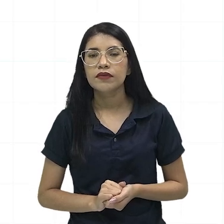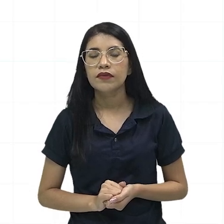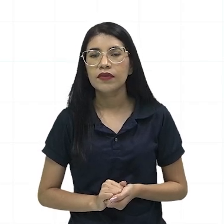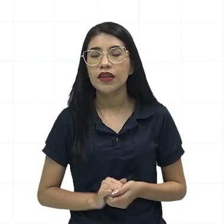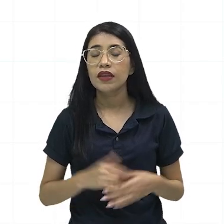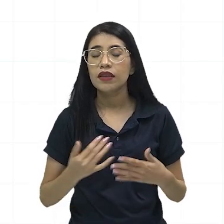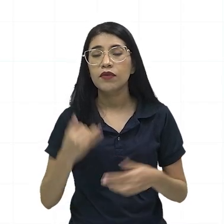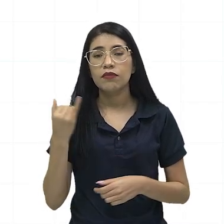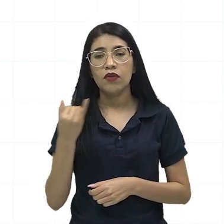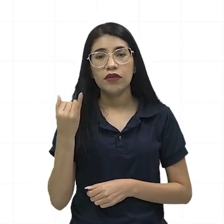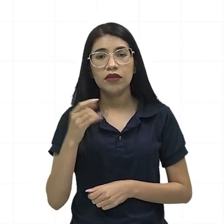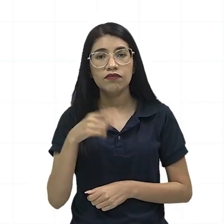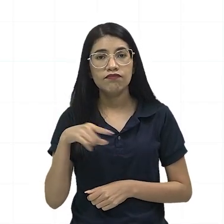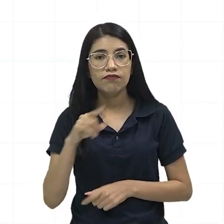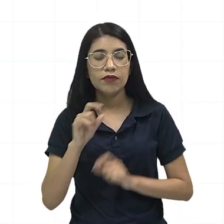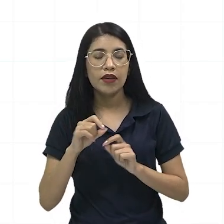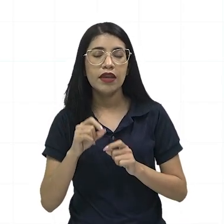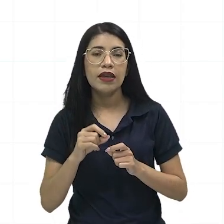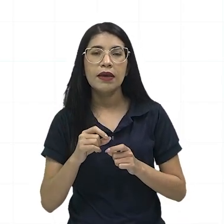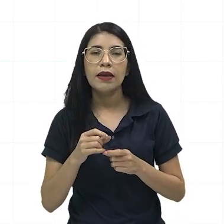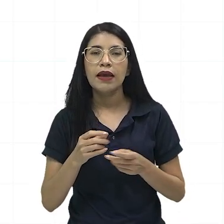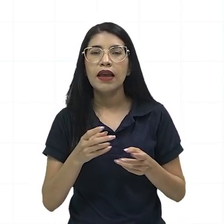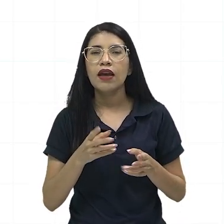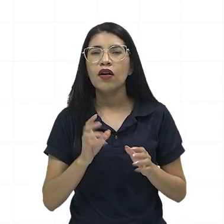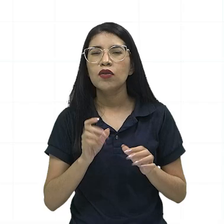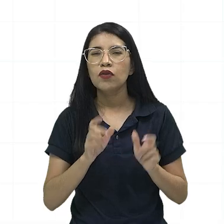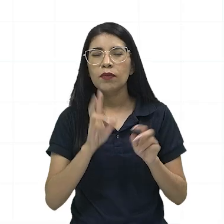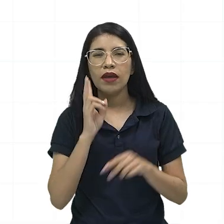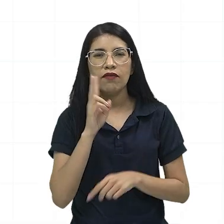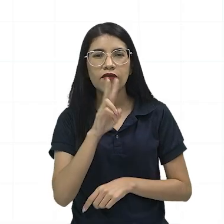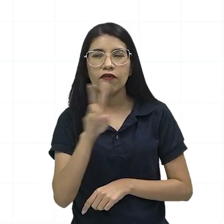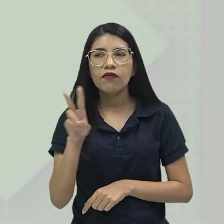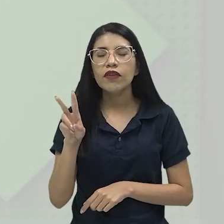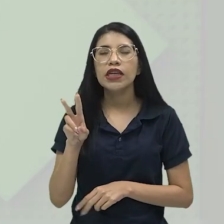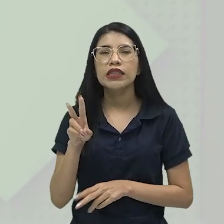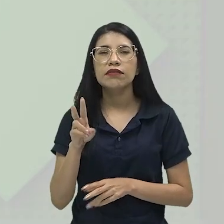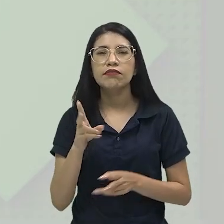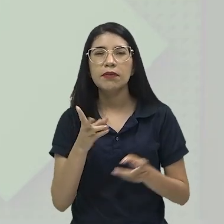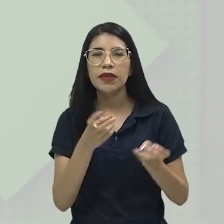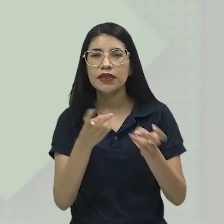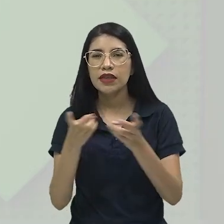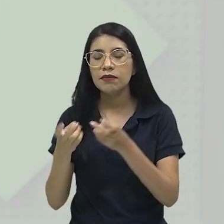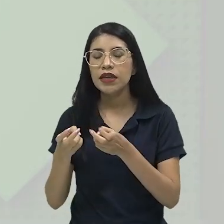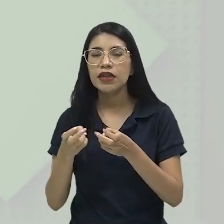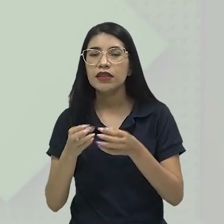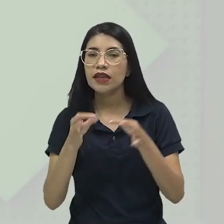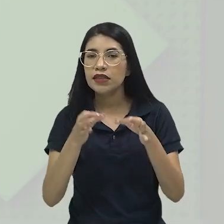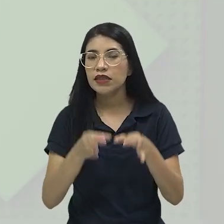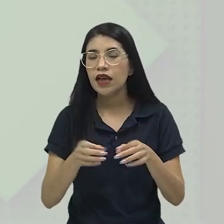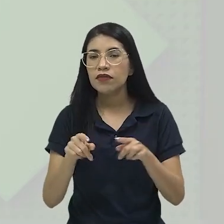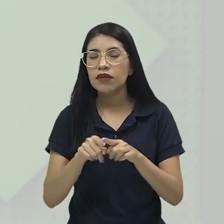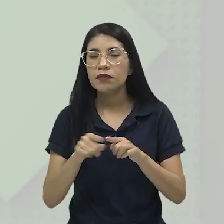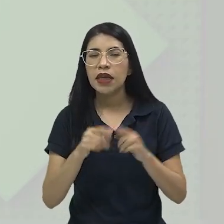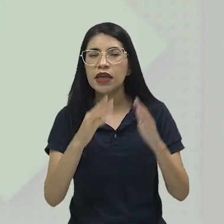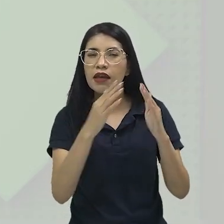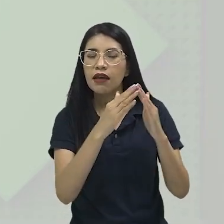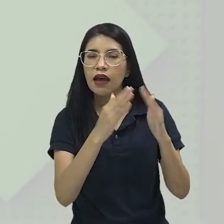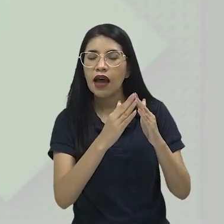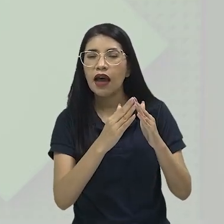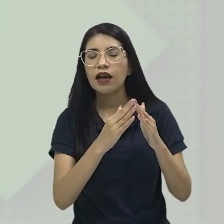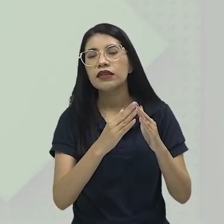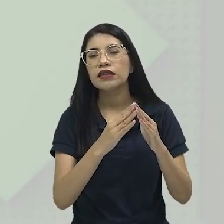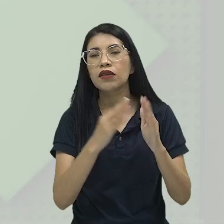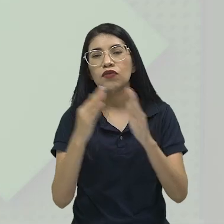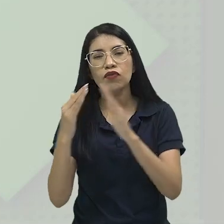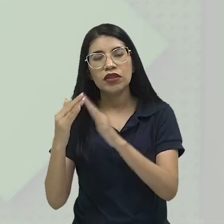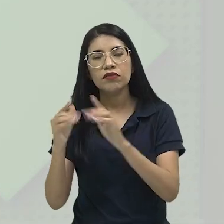aí é importante você revisar sempre, né? Olhar se está tudo certinho, olhar na sua casa, qualquer tampinha